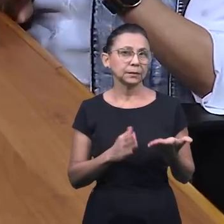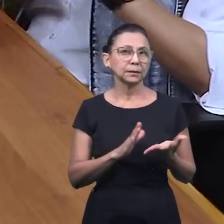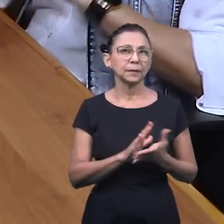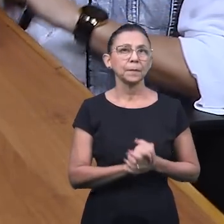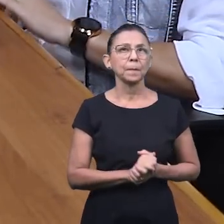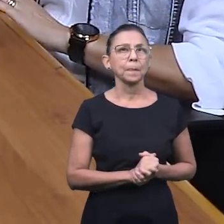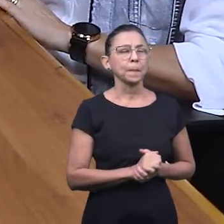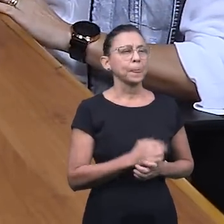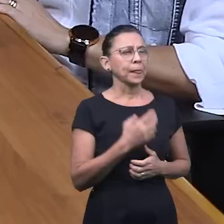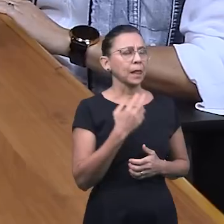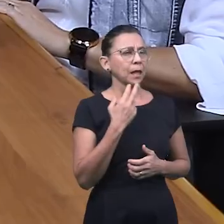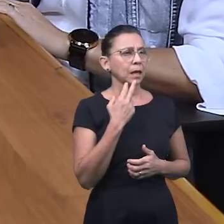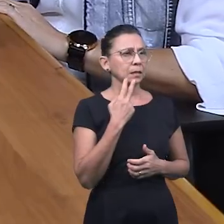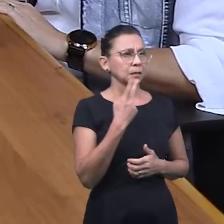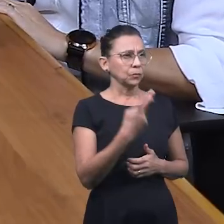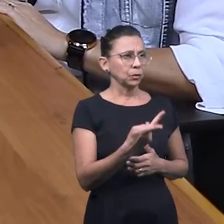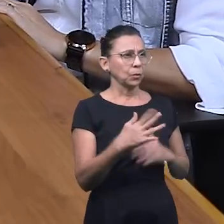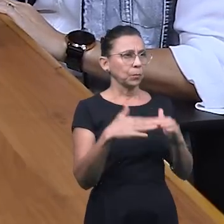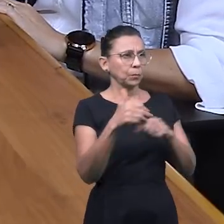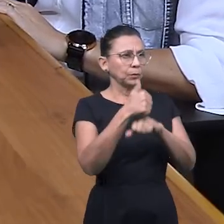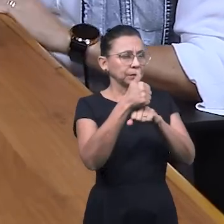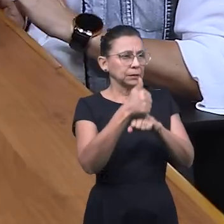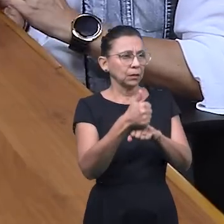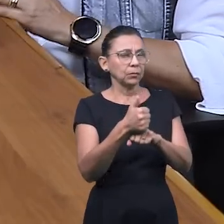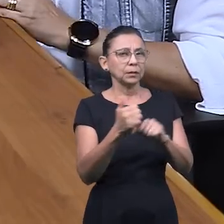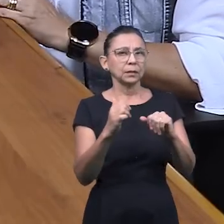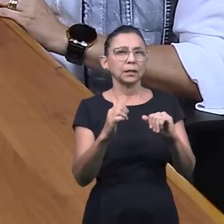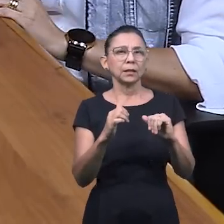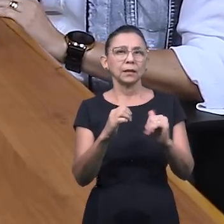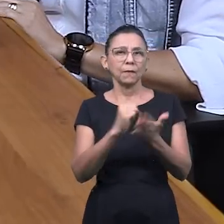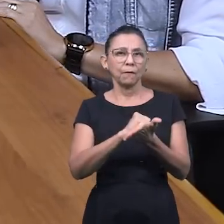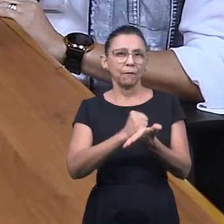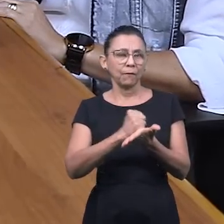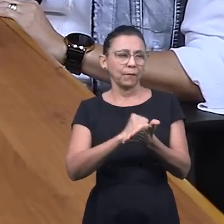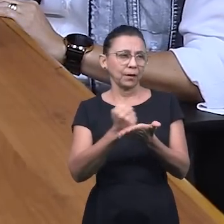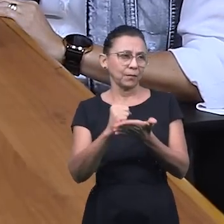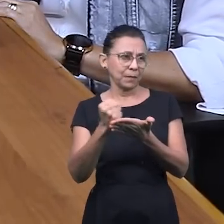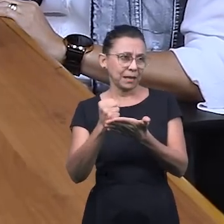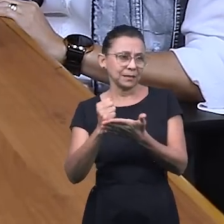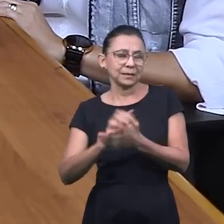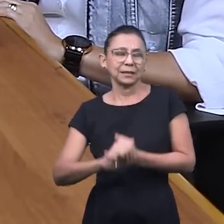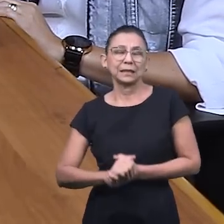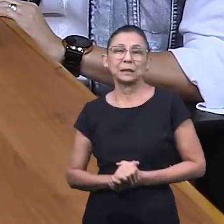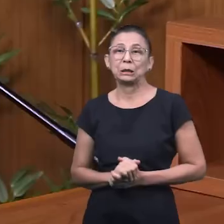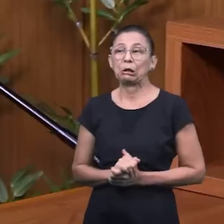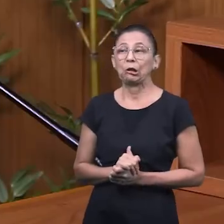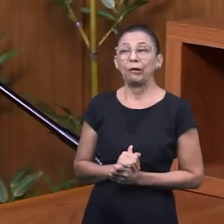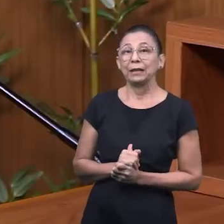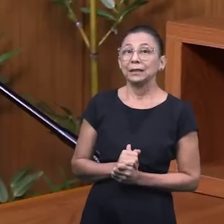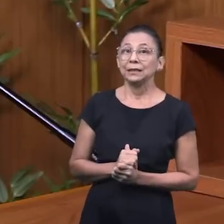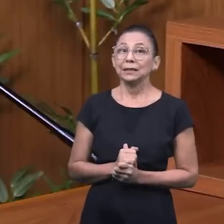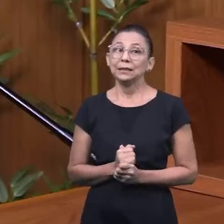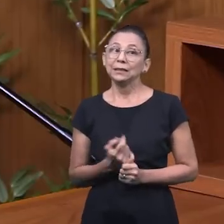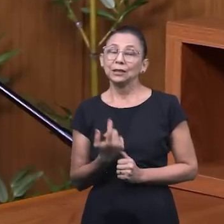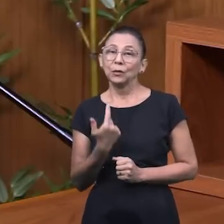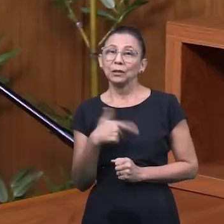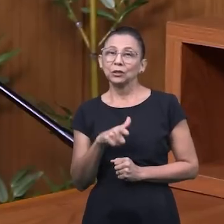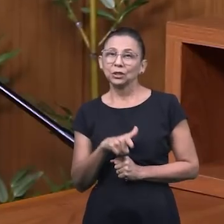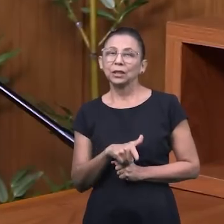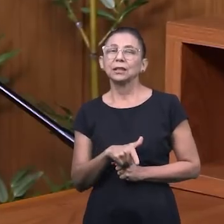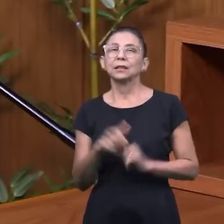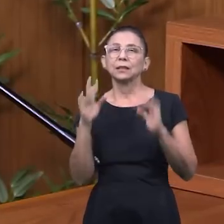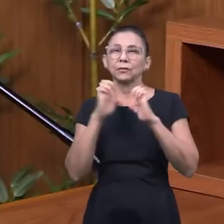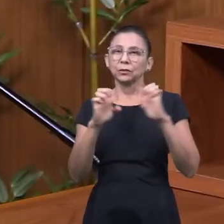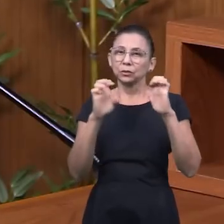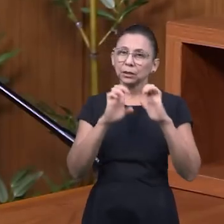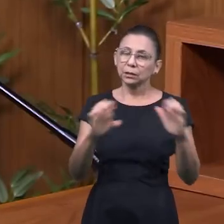Você foi como farmacêutica, mas a gente acaba fazendo outras coisas, não é? Tudo. Às vezes deu uma brechinha, quer evangelizar no meio da rua, pega o